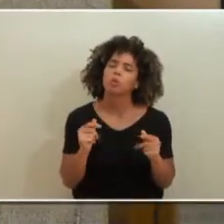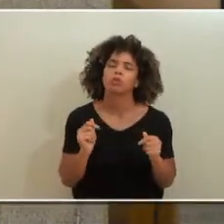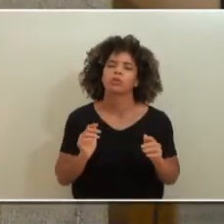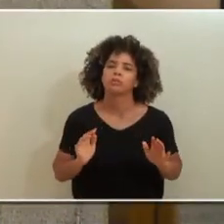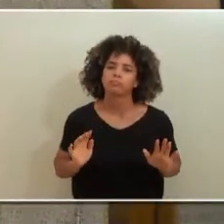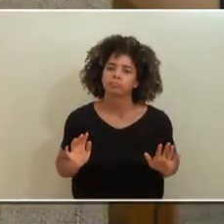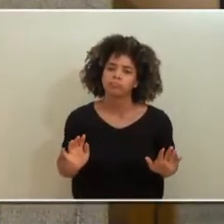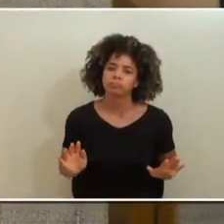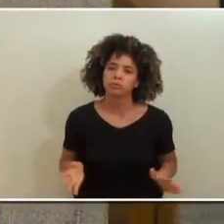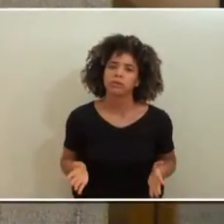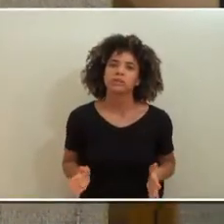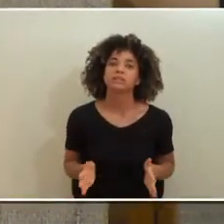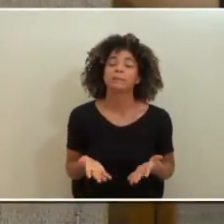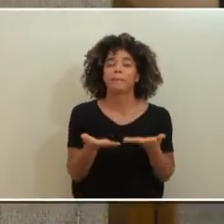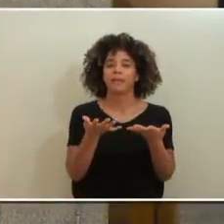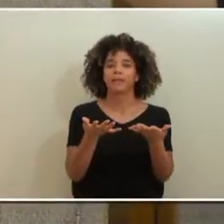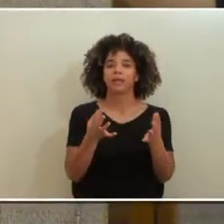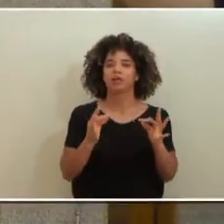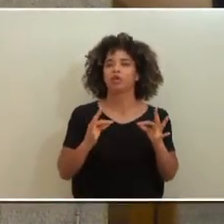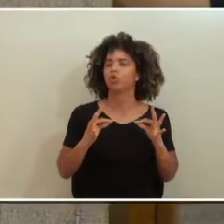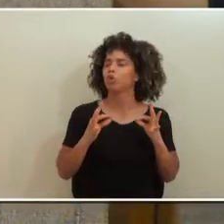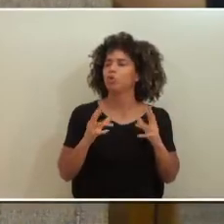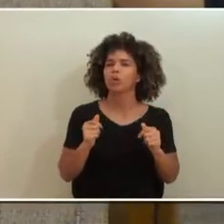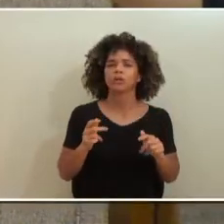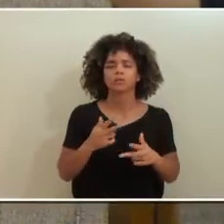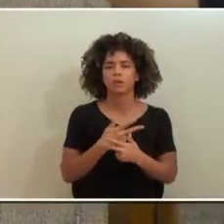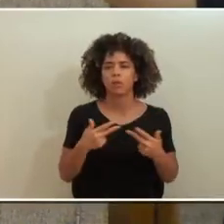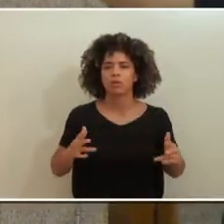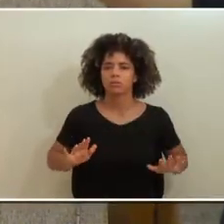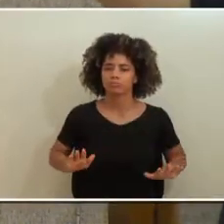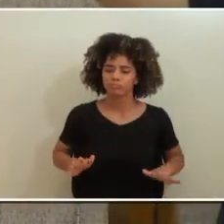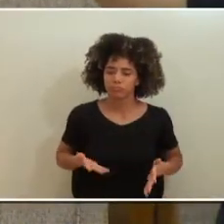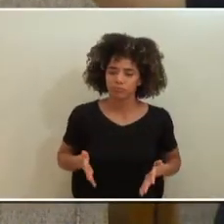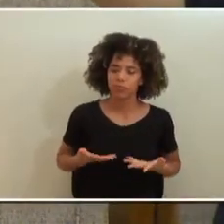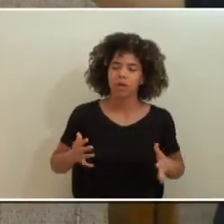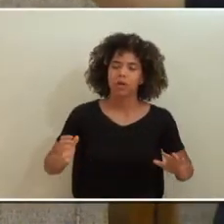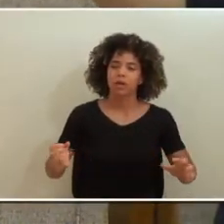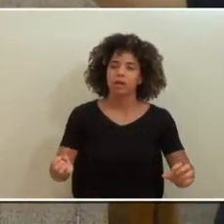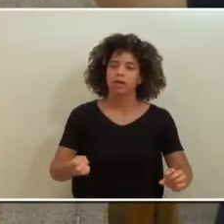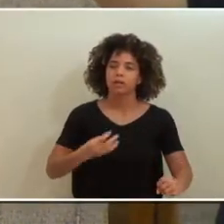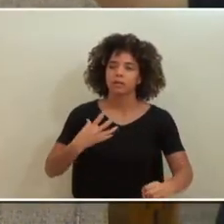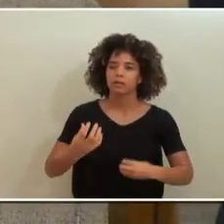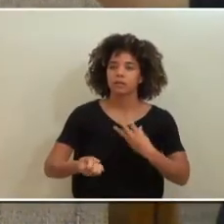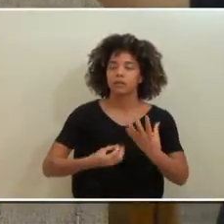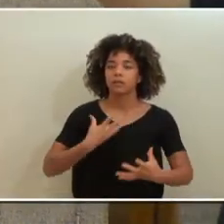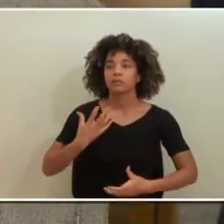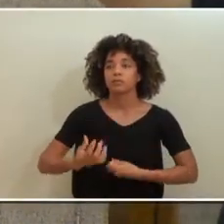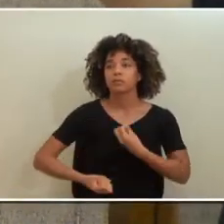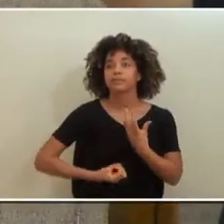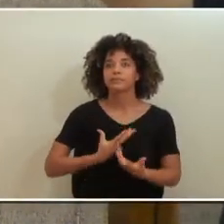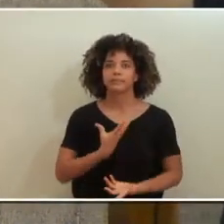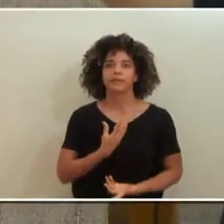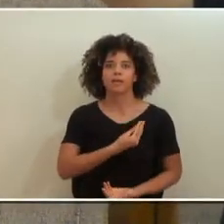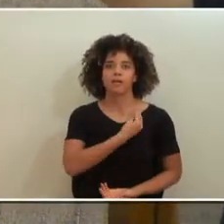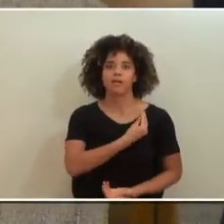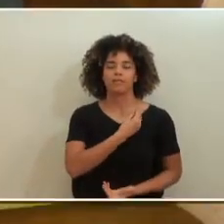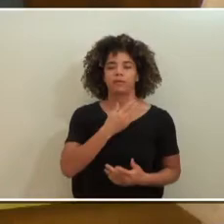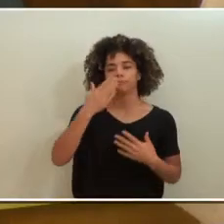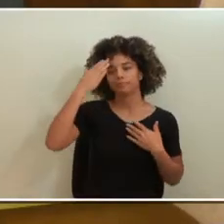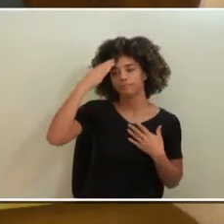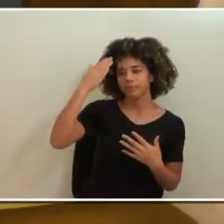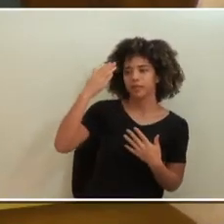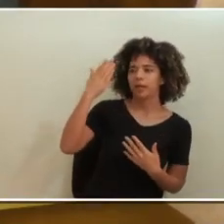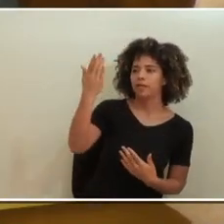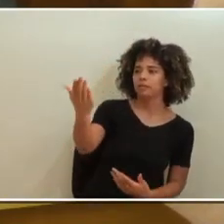inspira nesta vida. E hoje gostaria de agradecer principalmente ao chefe Kiko por tudo aquilo que ele